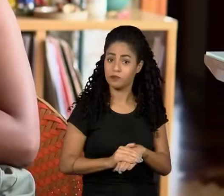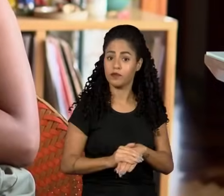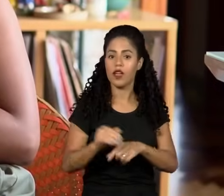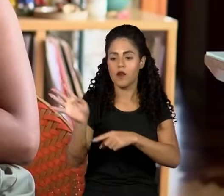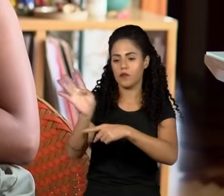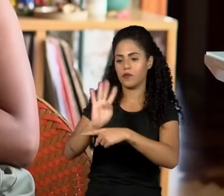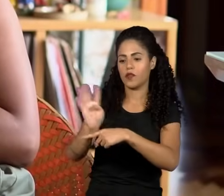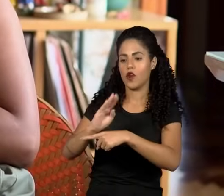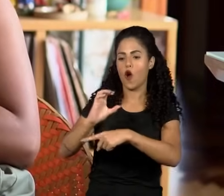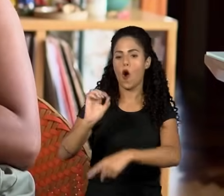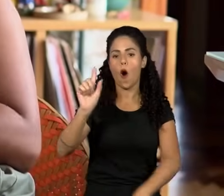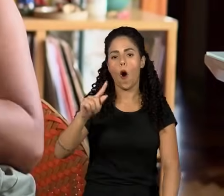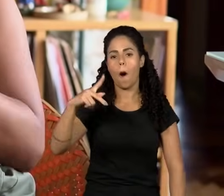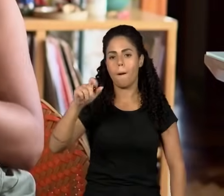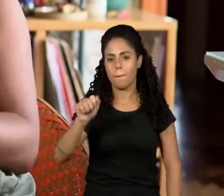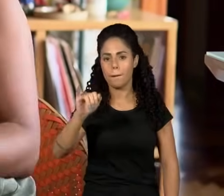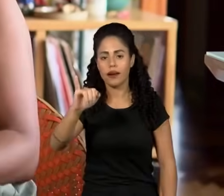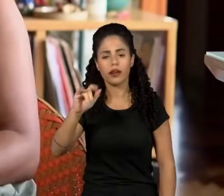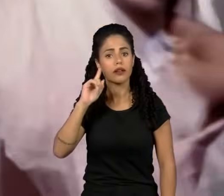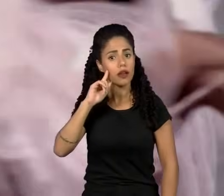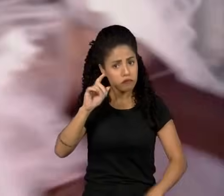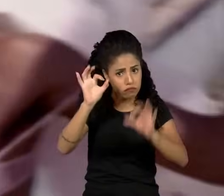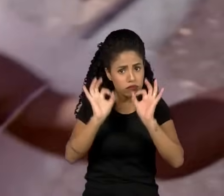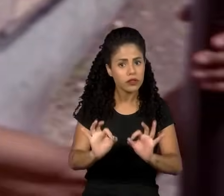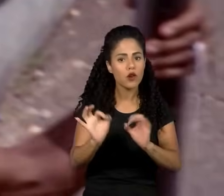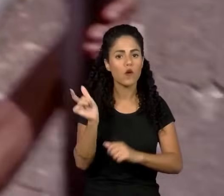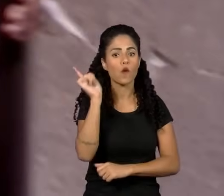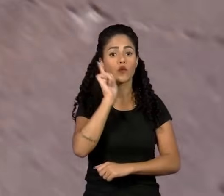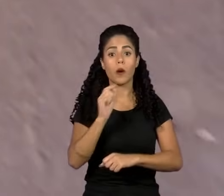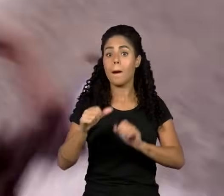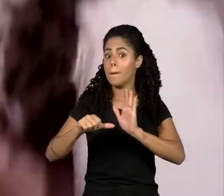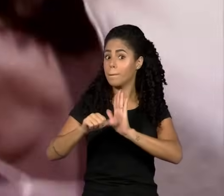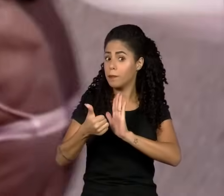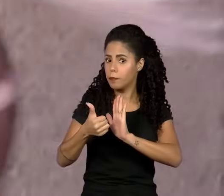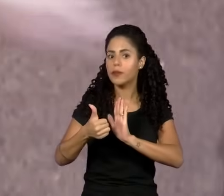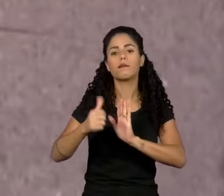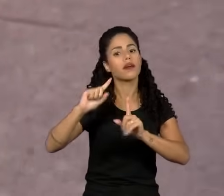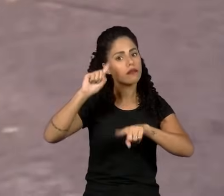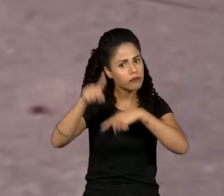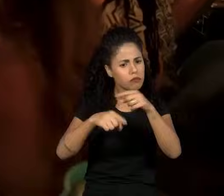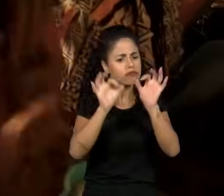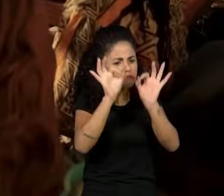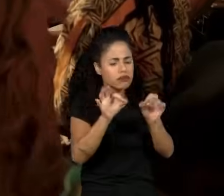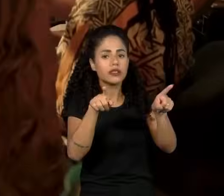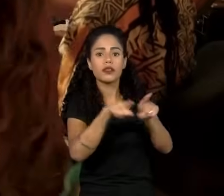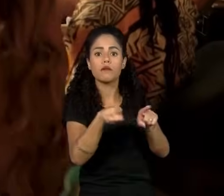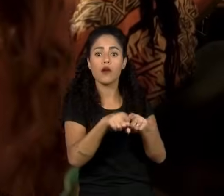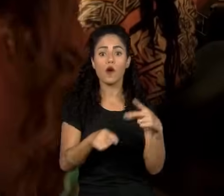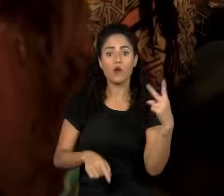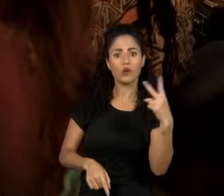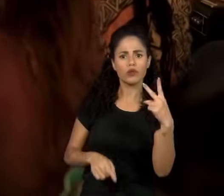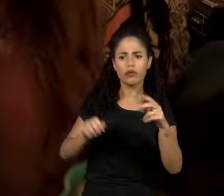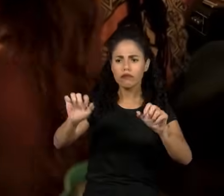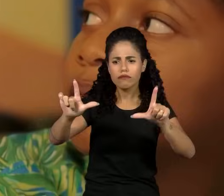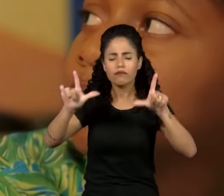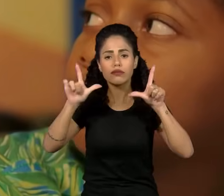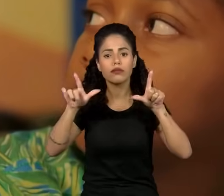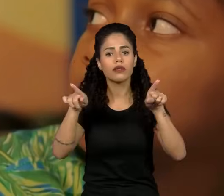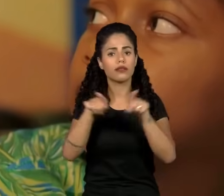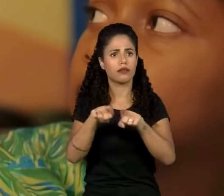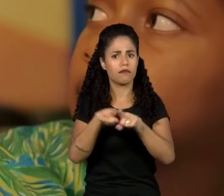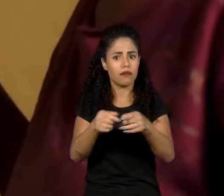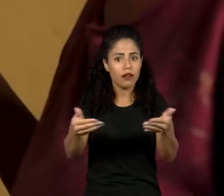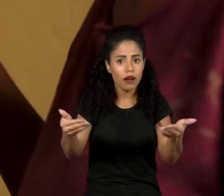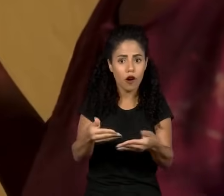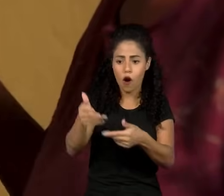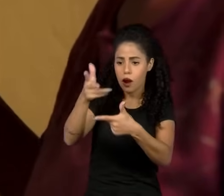franquia que deu muito certo no primeiro filme, depois deu muito certo na televisão, né,